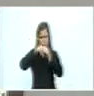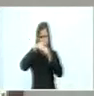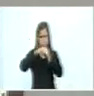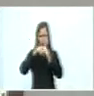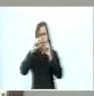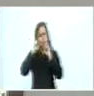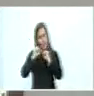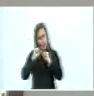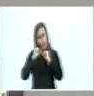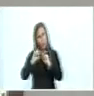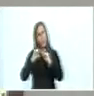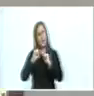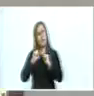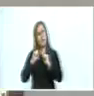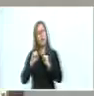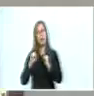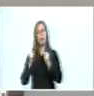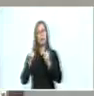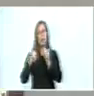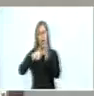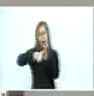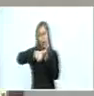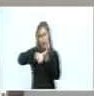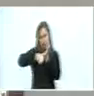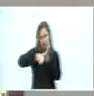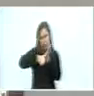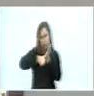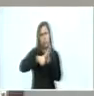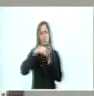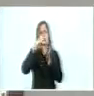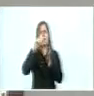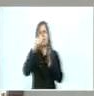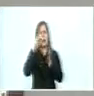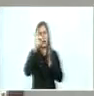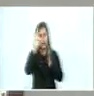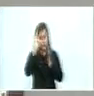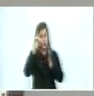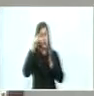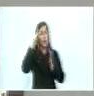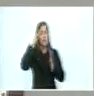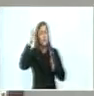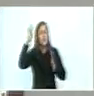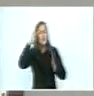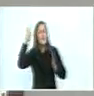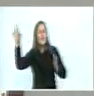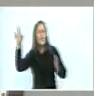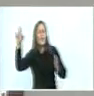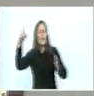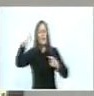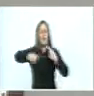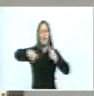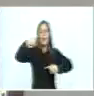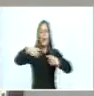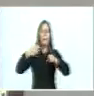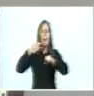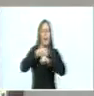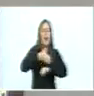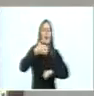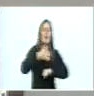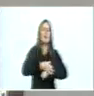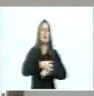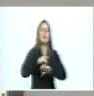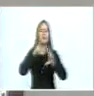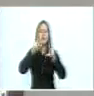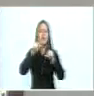pessoa possa colocar o RG e o CPF. A gente sonha, né, sabe, por uma democracia mais participativa. Acho que todos vocês